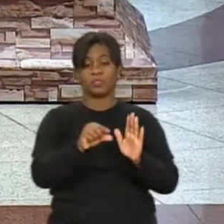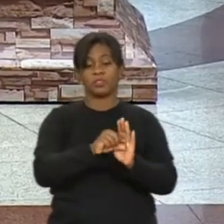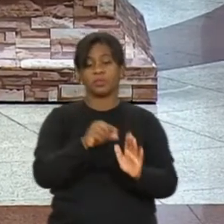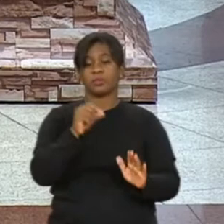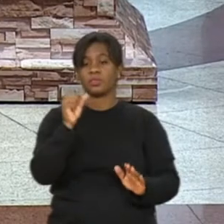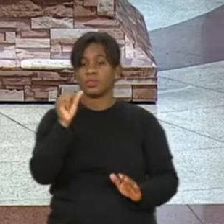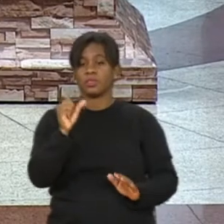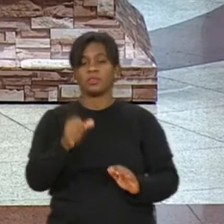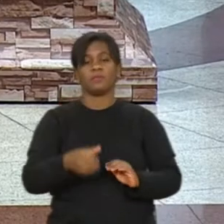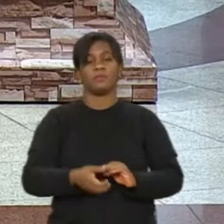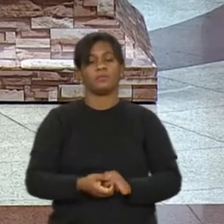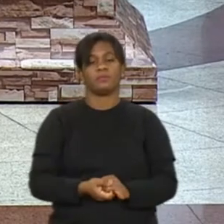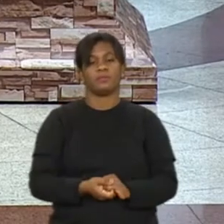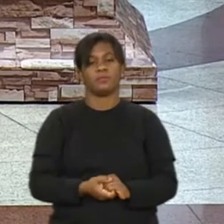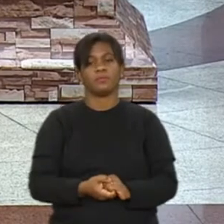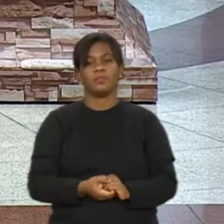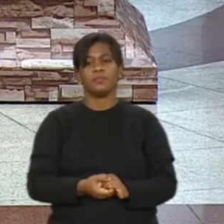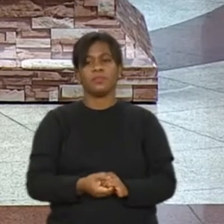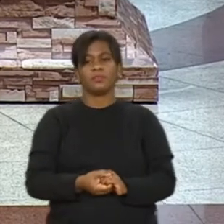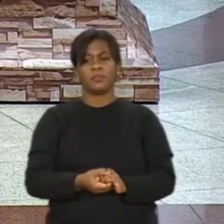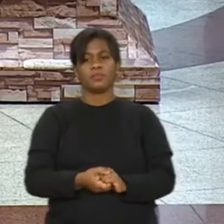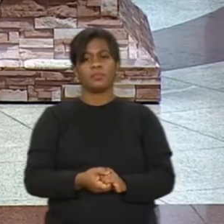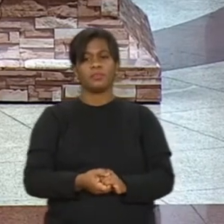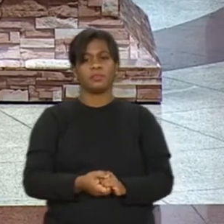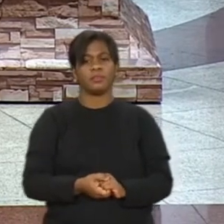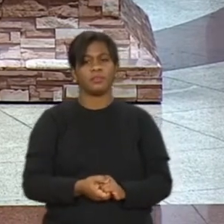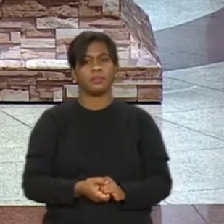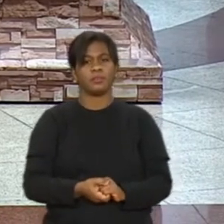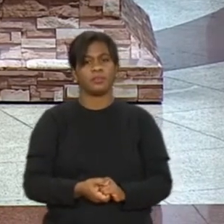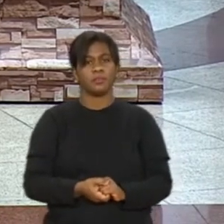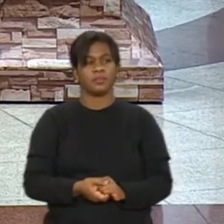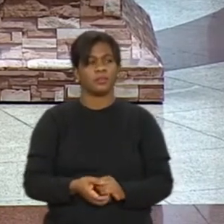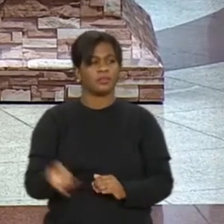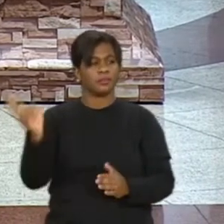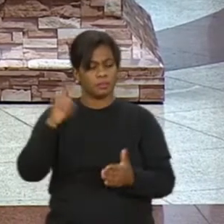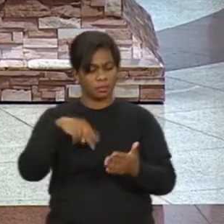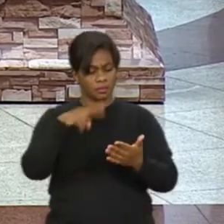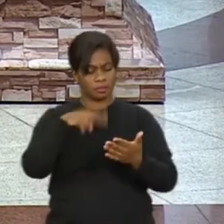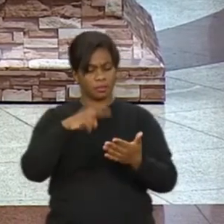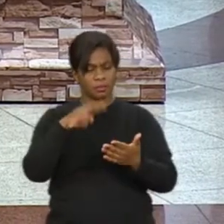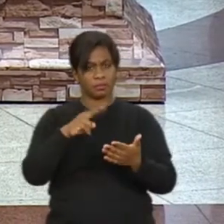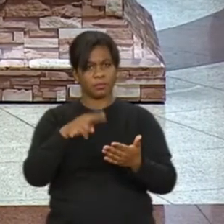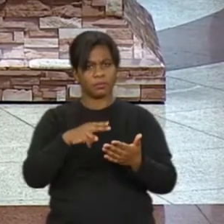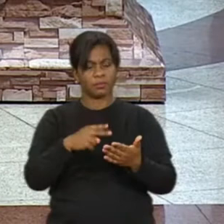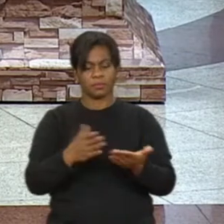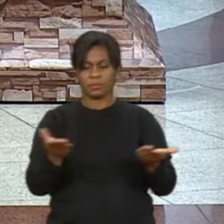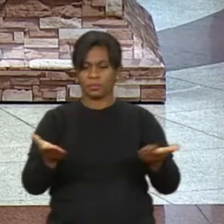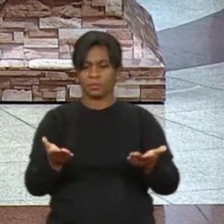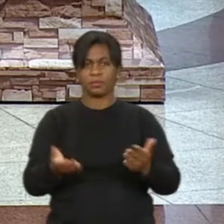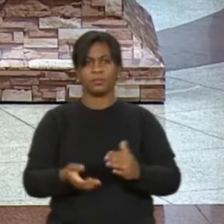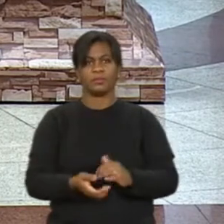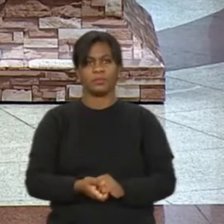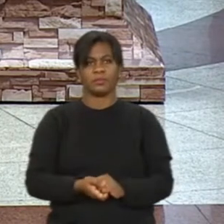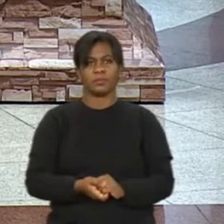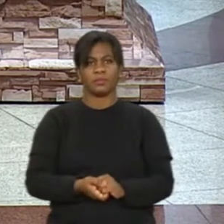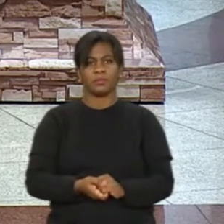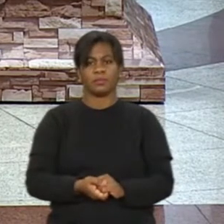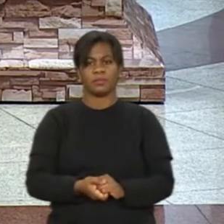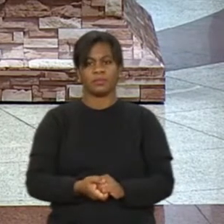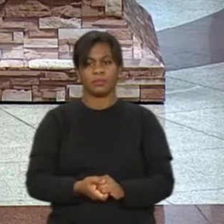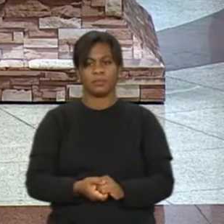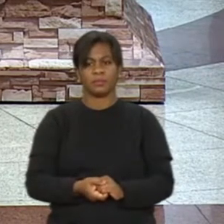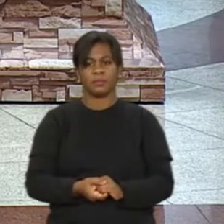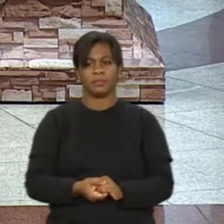6, Marcos 6, 6, vamos ler esse versículo, aliás, esses versículos,